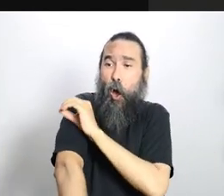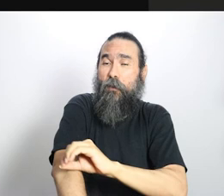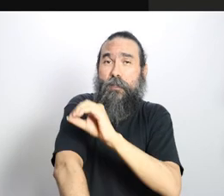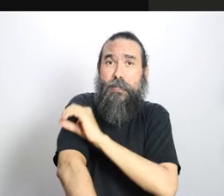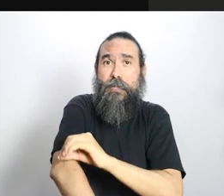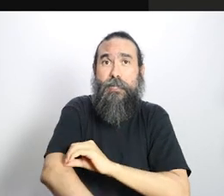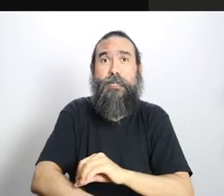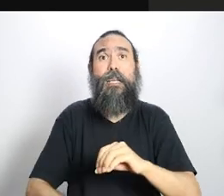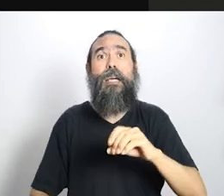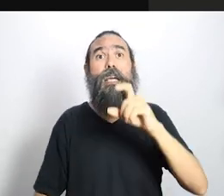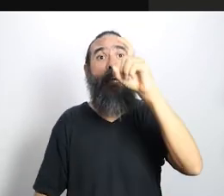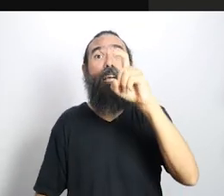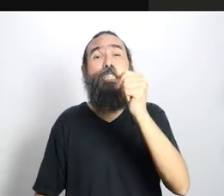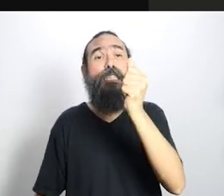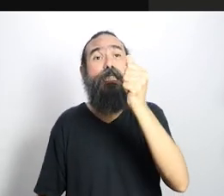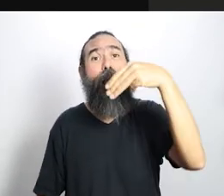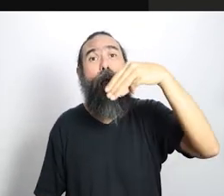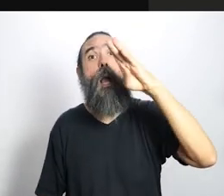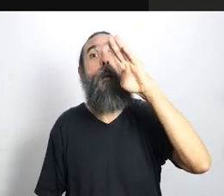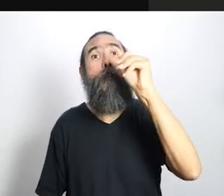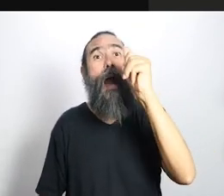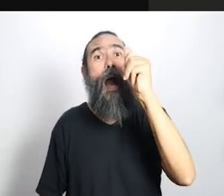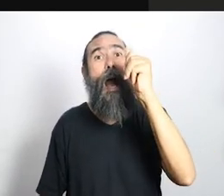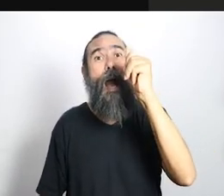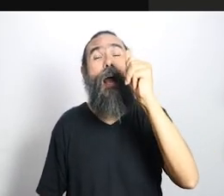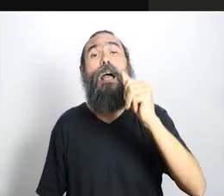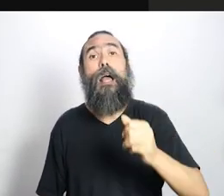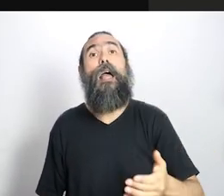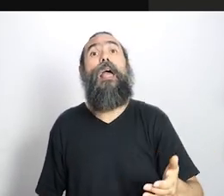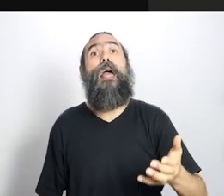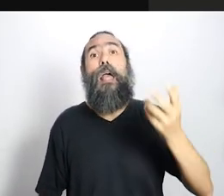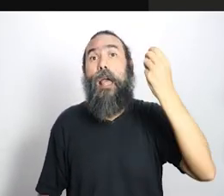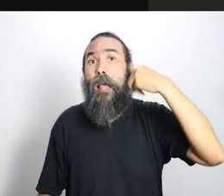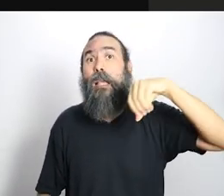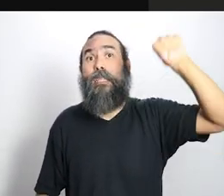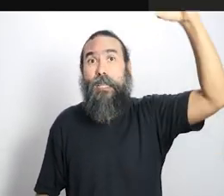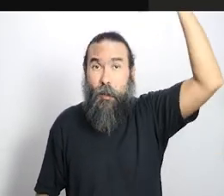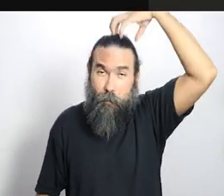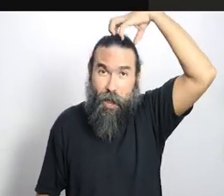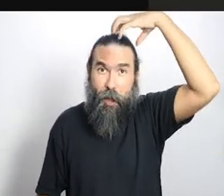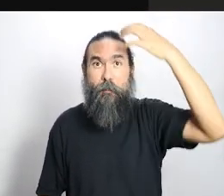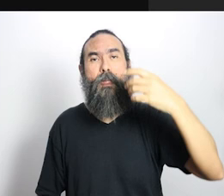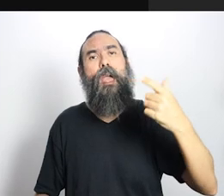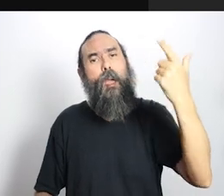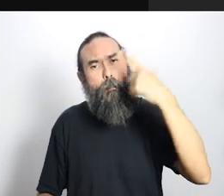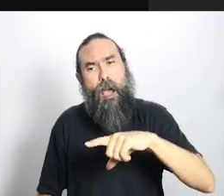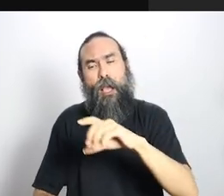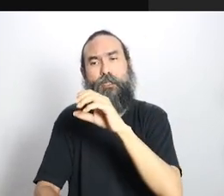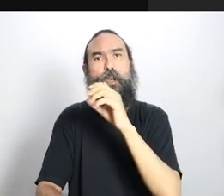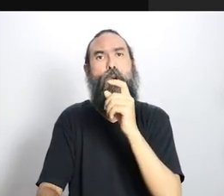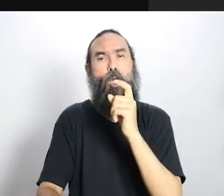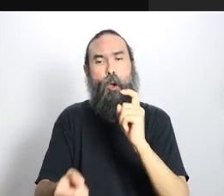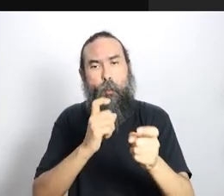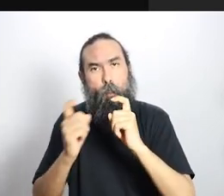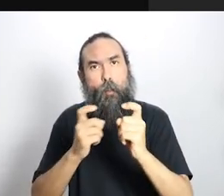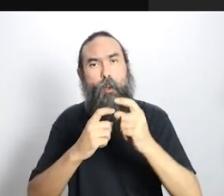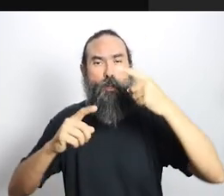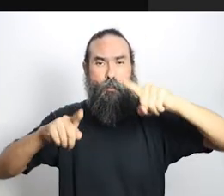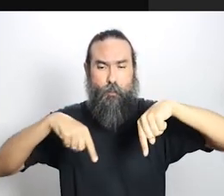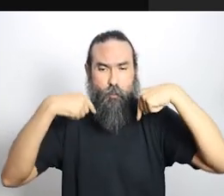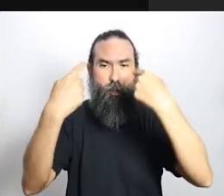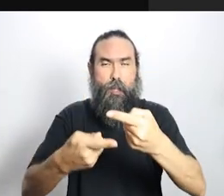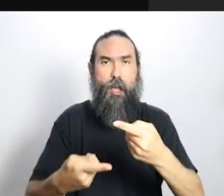oficina com a Chambada Ziabás, depois a gente tem mais roda de prosa para discutir temas densos, para discutir